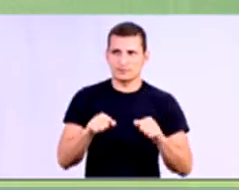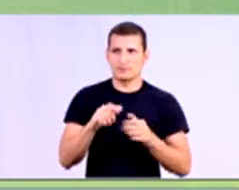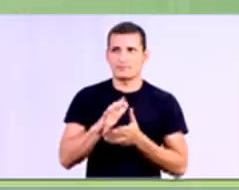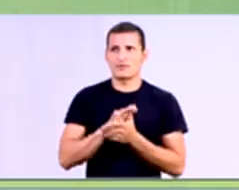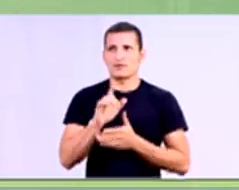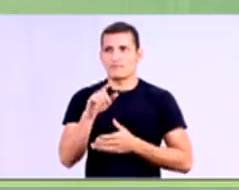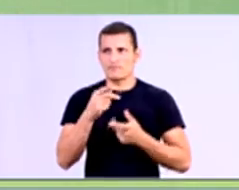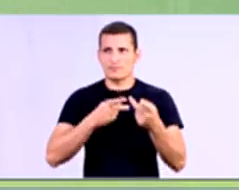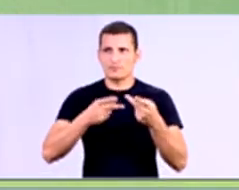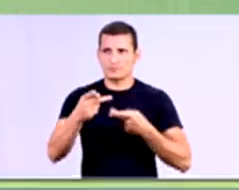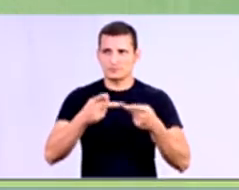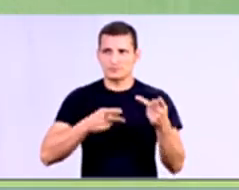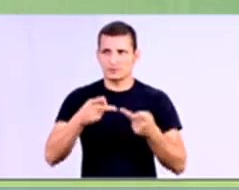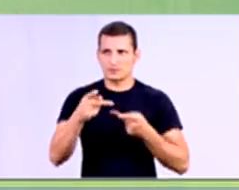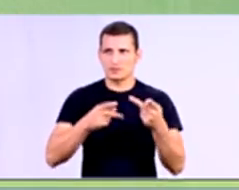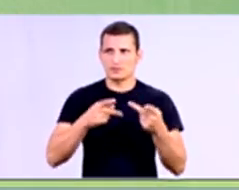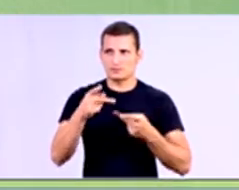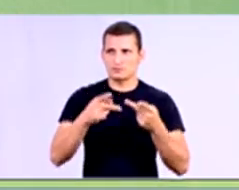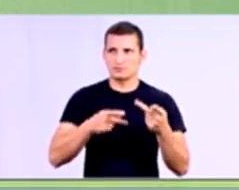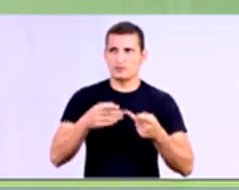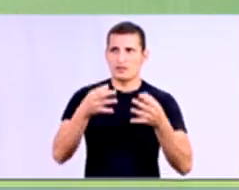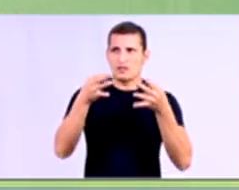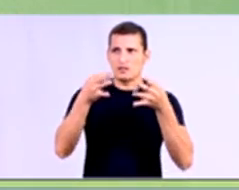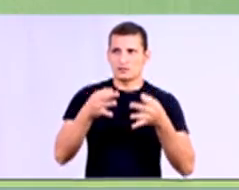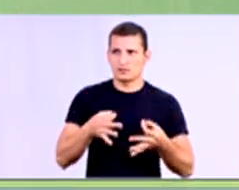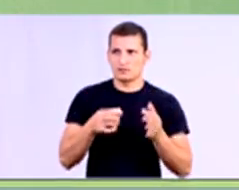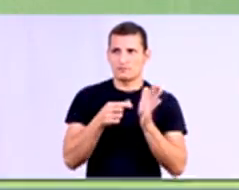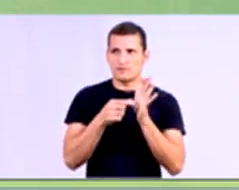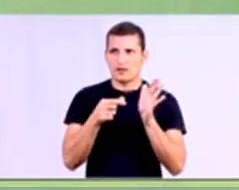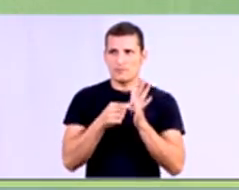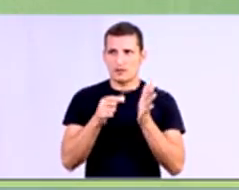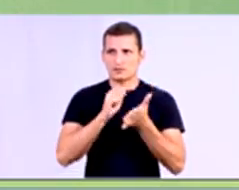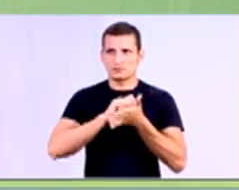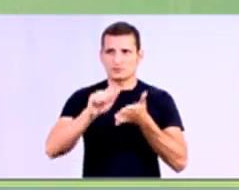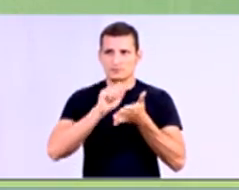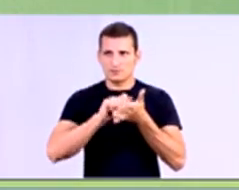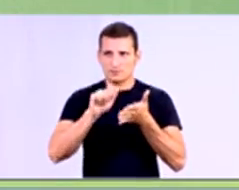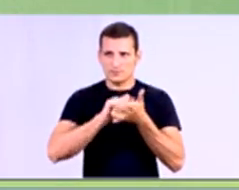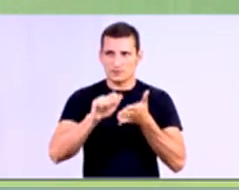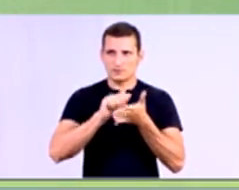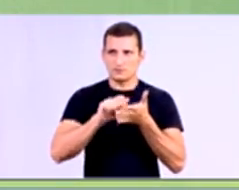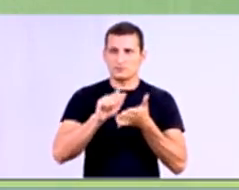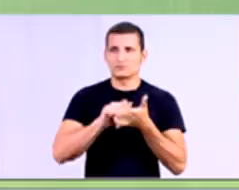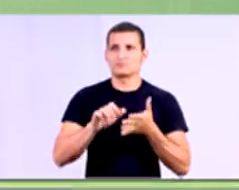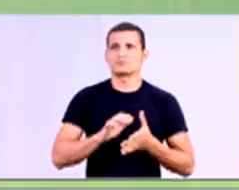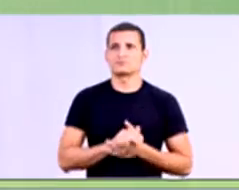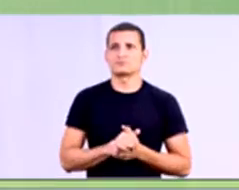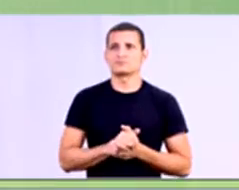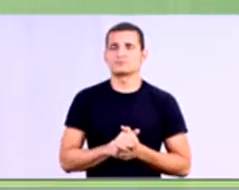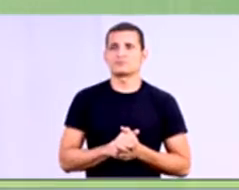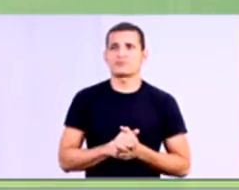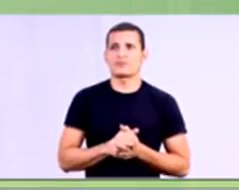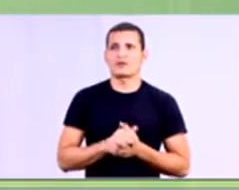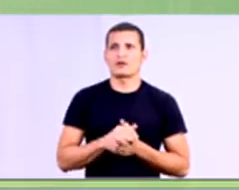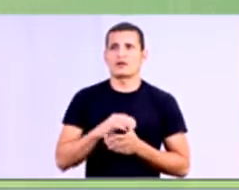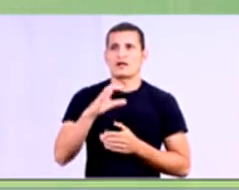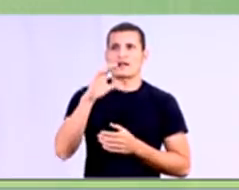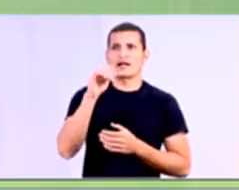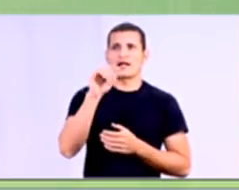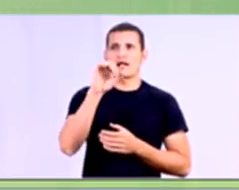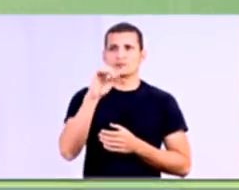será projetado uma excelente ferramenta para o levantamento dos requisitos funcionais. Então, o diagrama de caso de